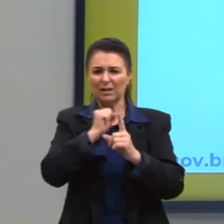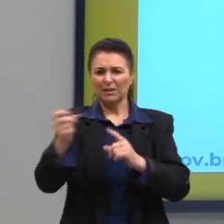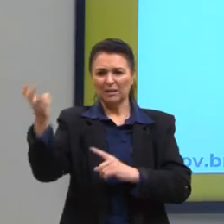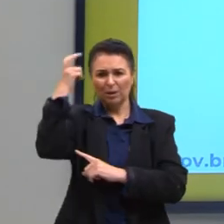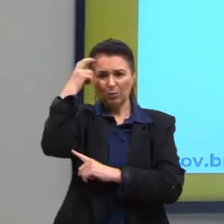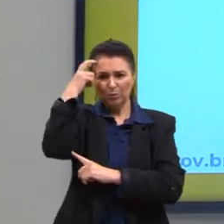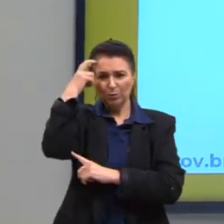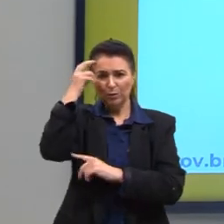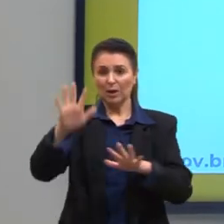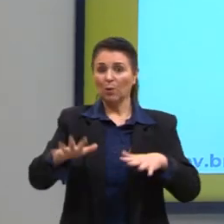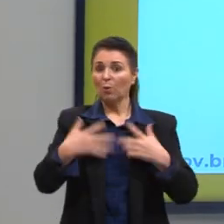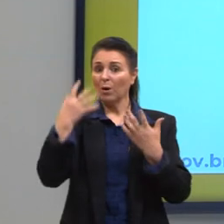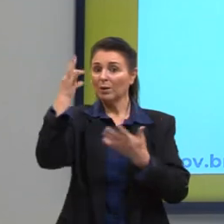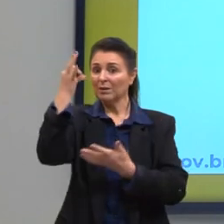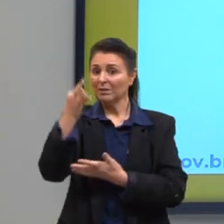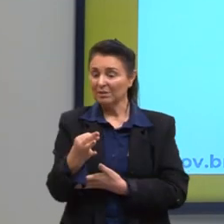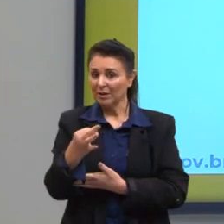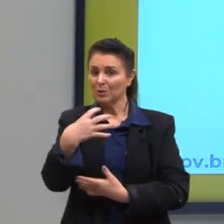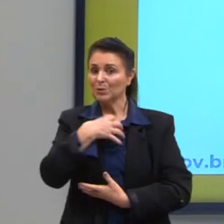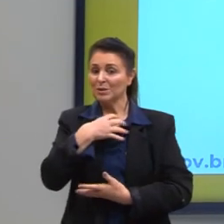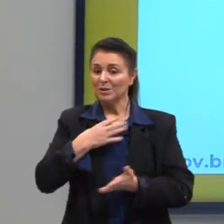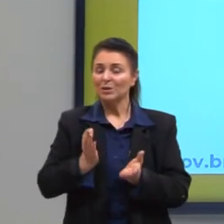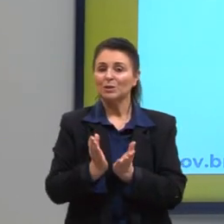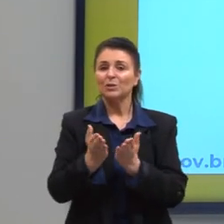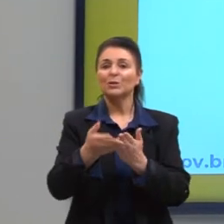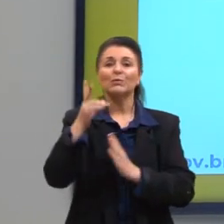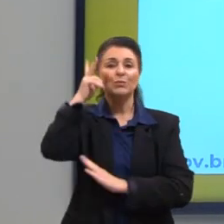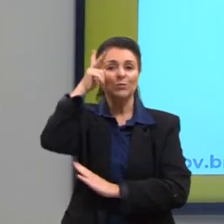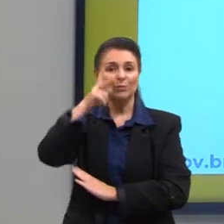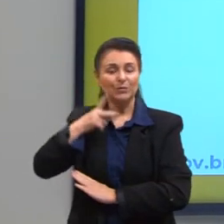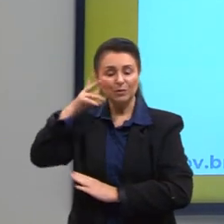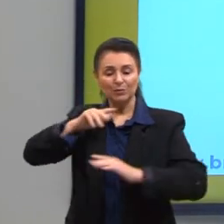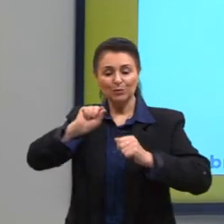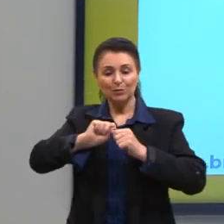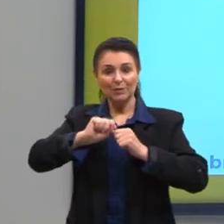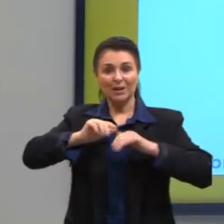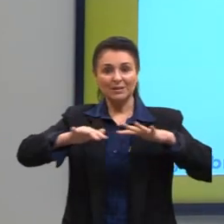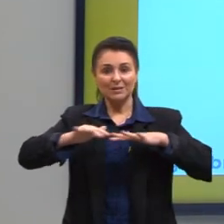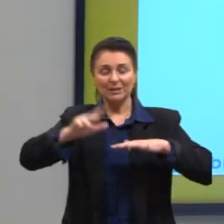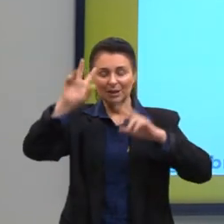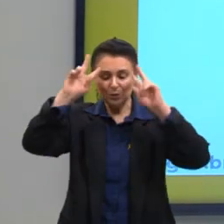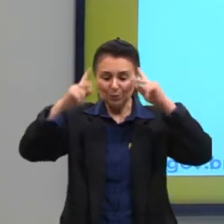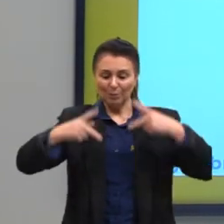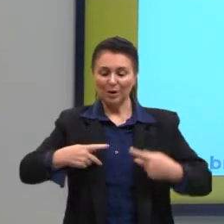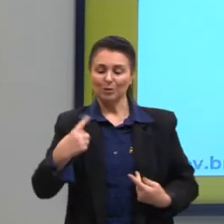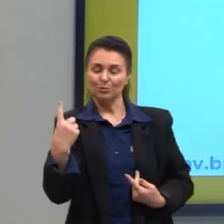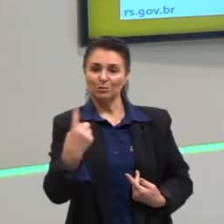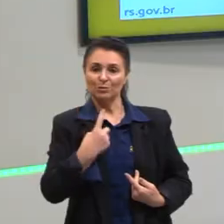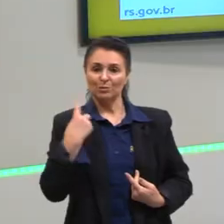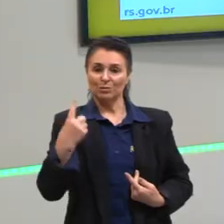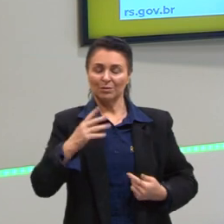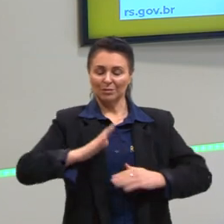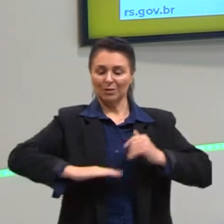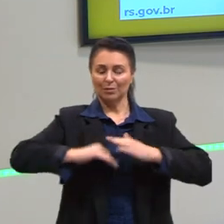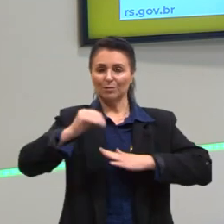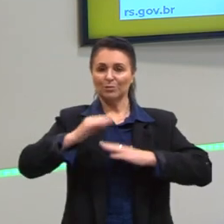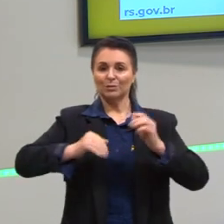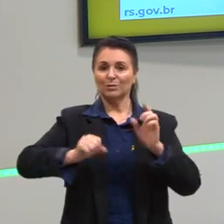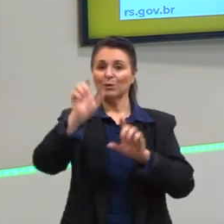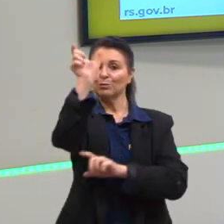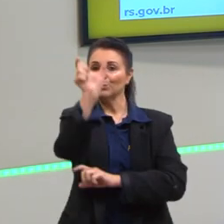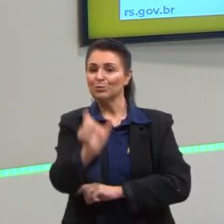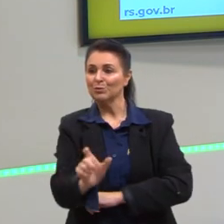uma alternativa correta é essa o sentido coletivo e político das ações humanas individuais nessa construção do